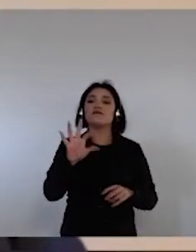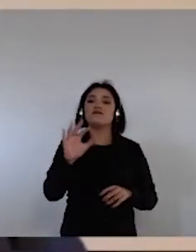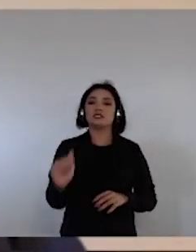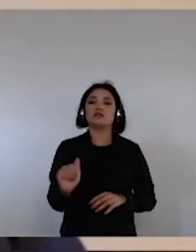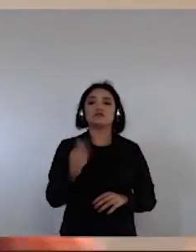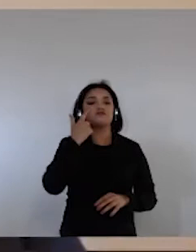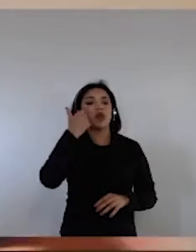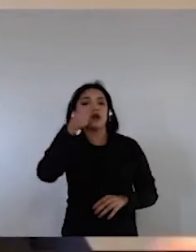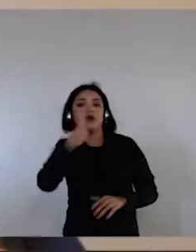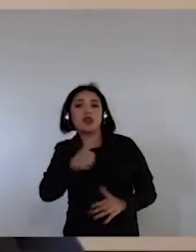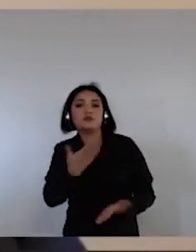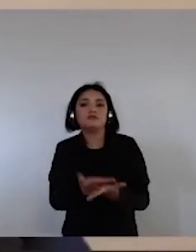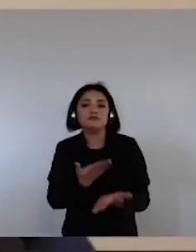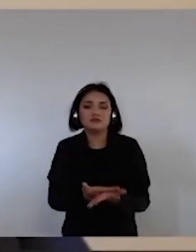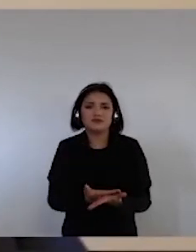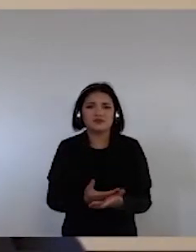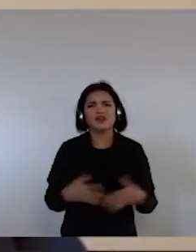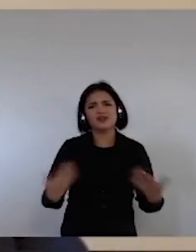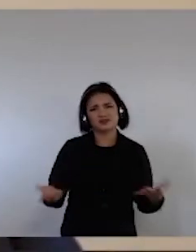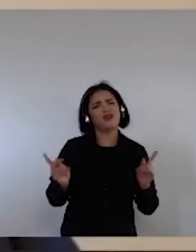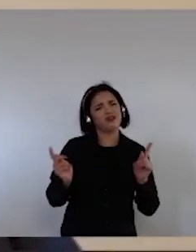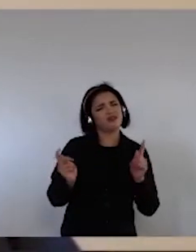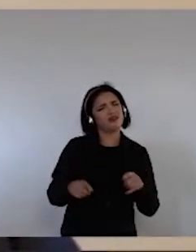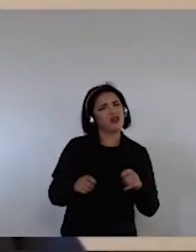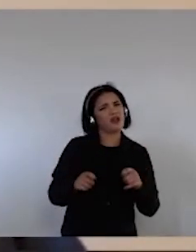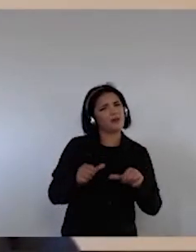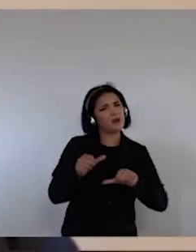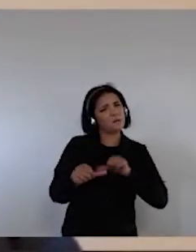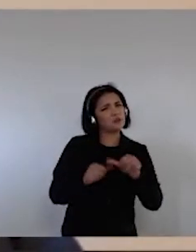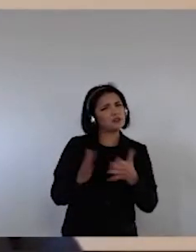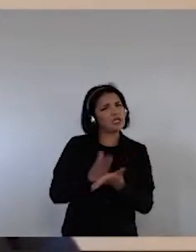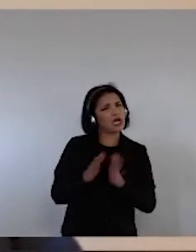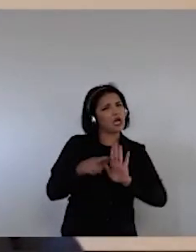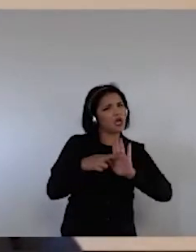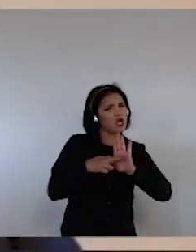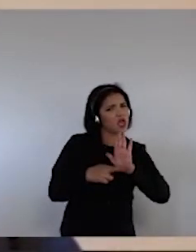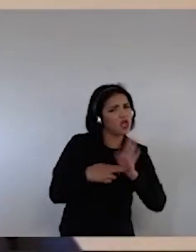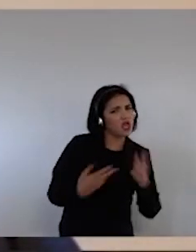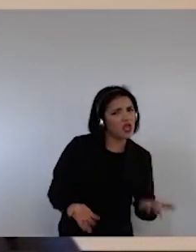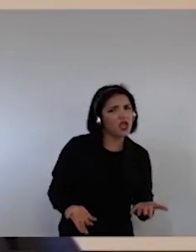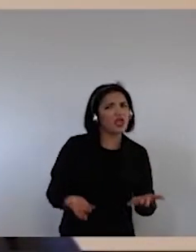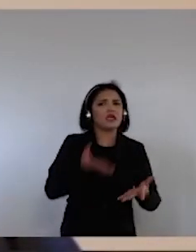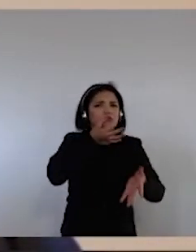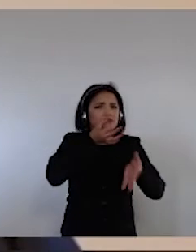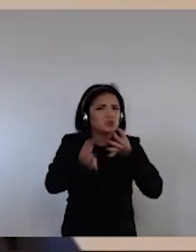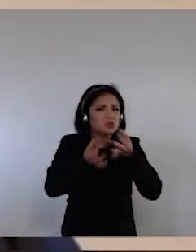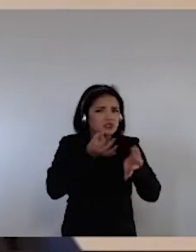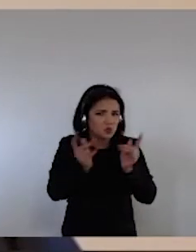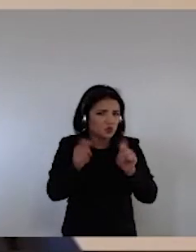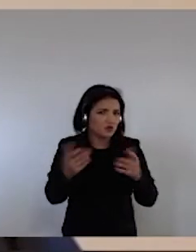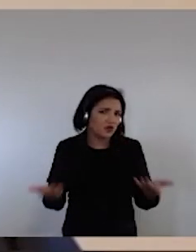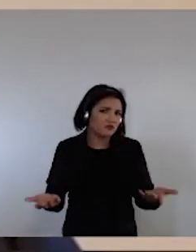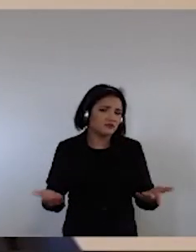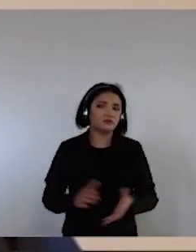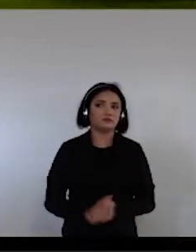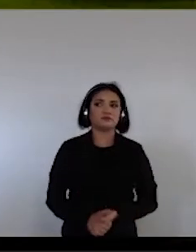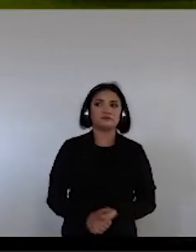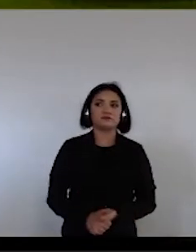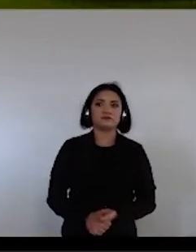quer dizer, é claro que os advogados também têm que ter consciência, né? Eu estava conversando com o ministro do STJ outro dia e estava me dizendo,